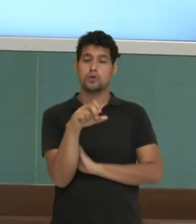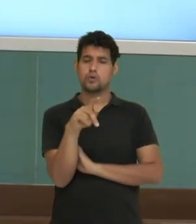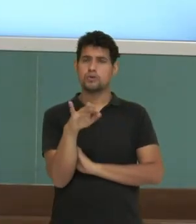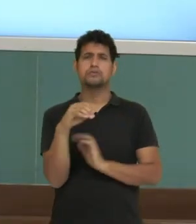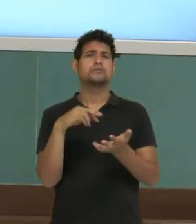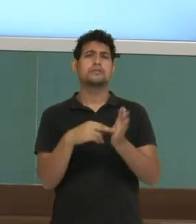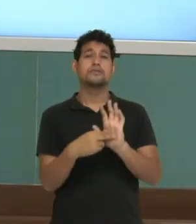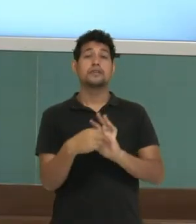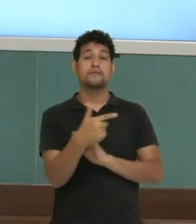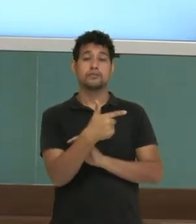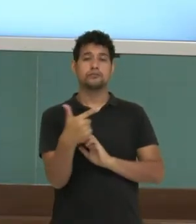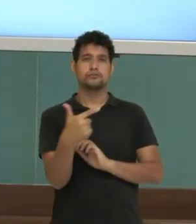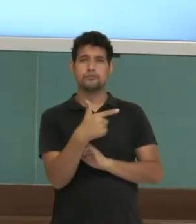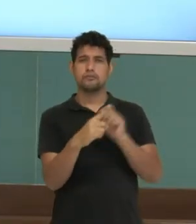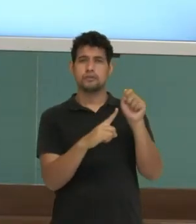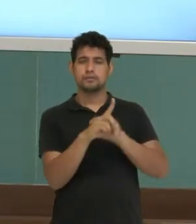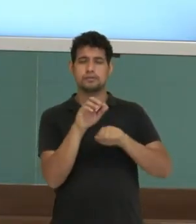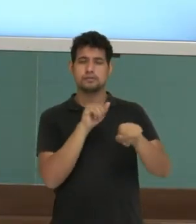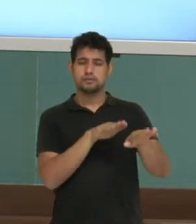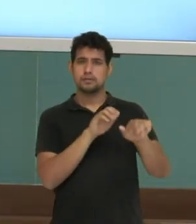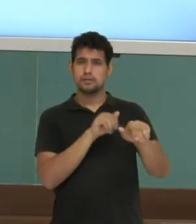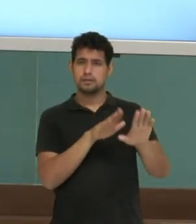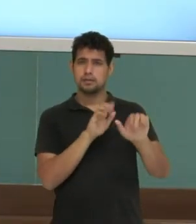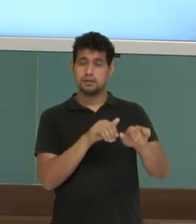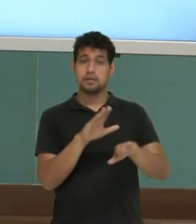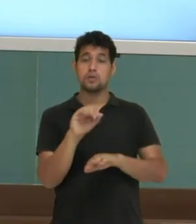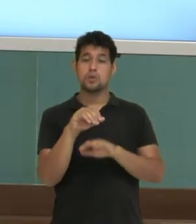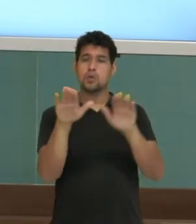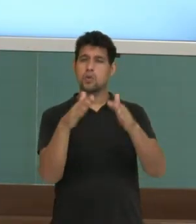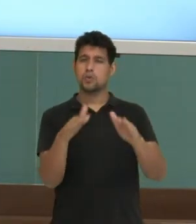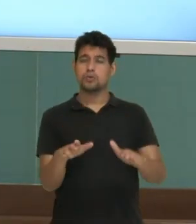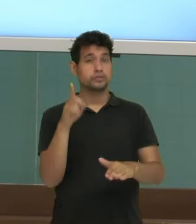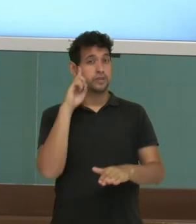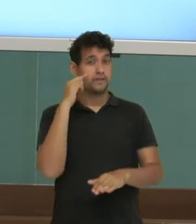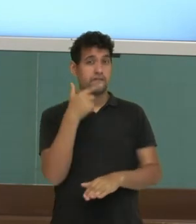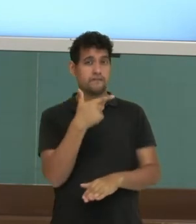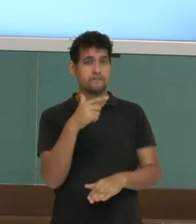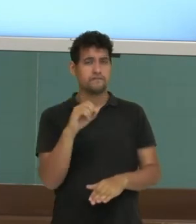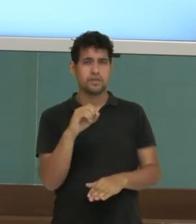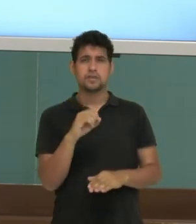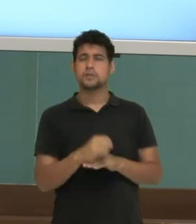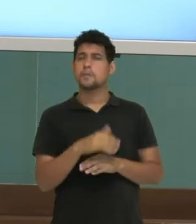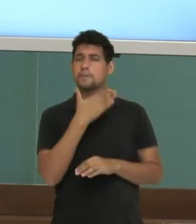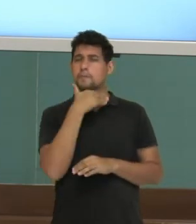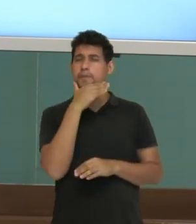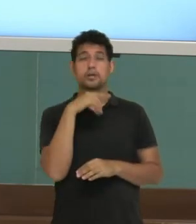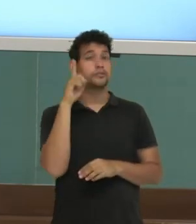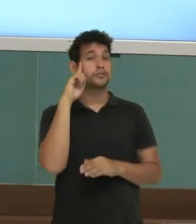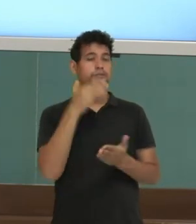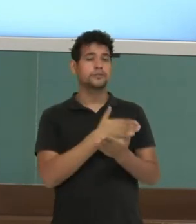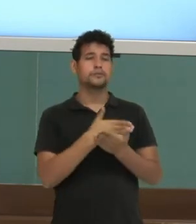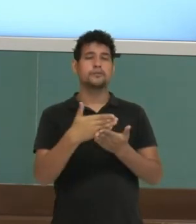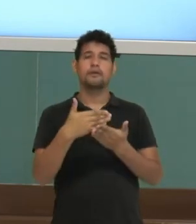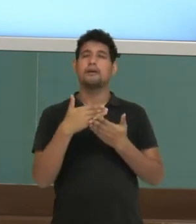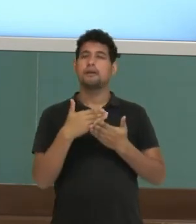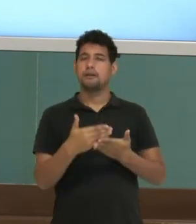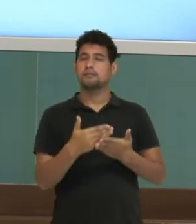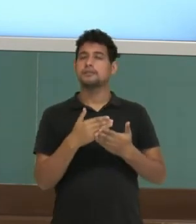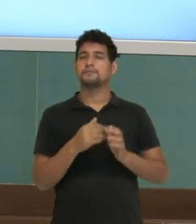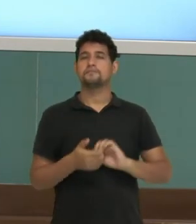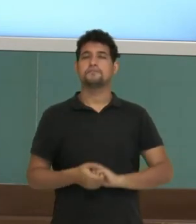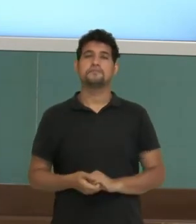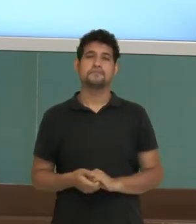no dia 22 de setembro e equinócio de outono, 21 de março. São as datas que iniciam essas